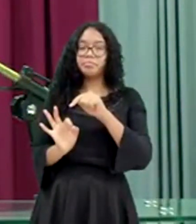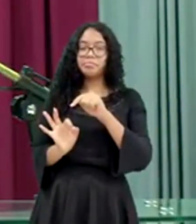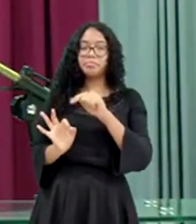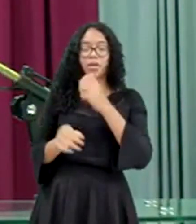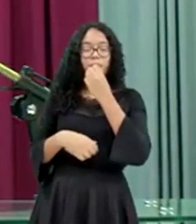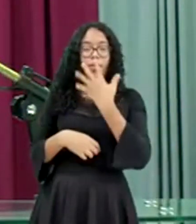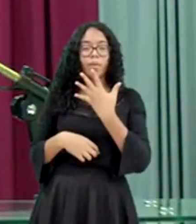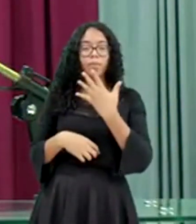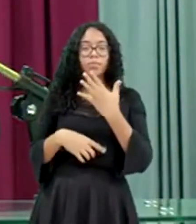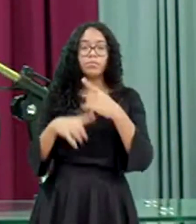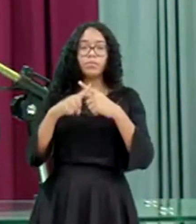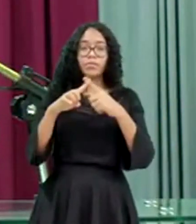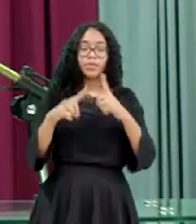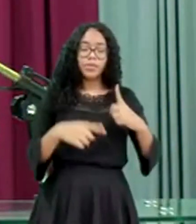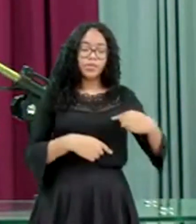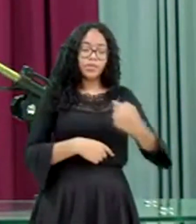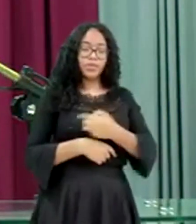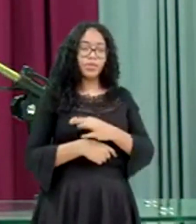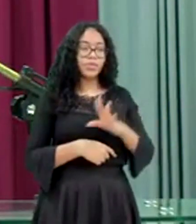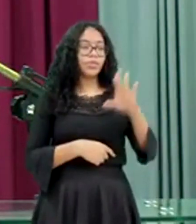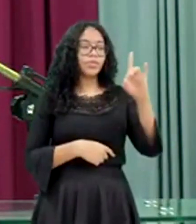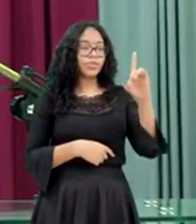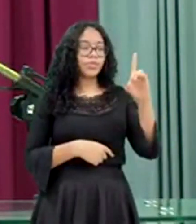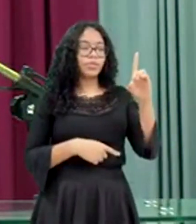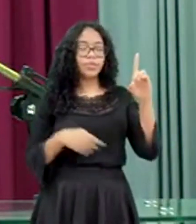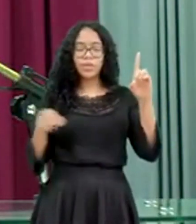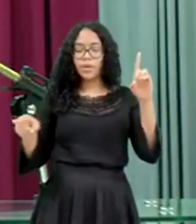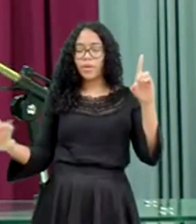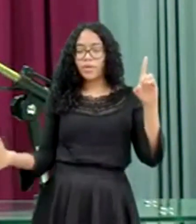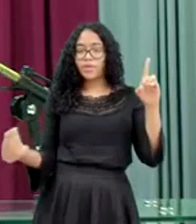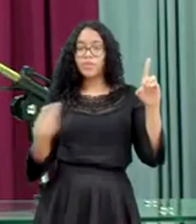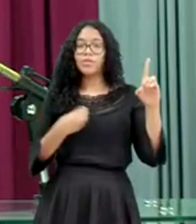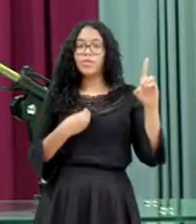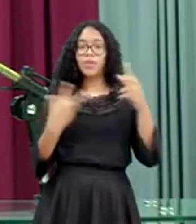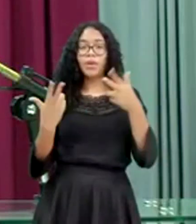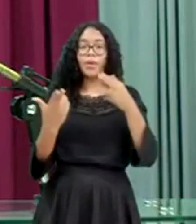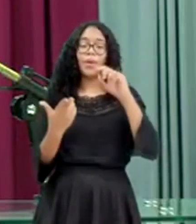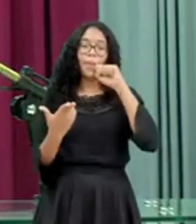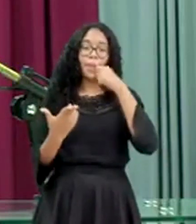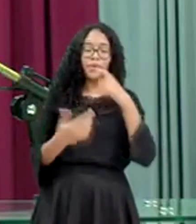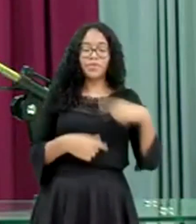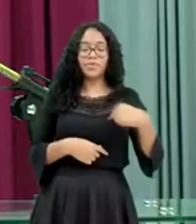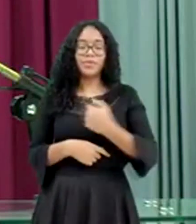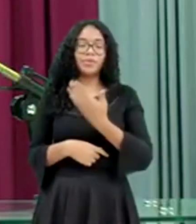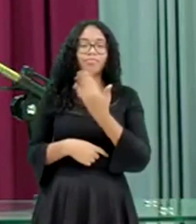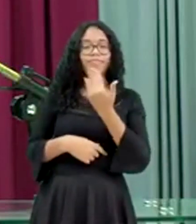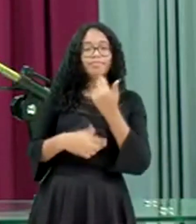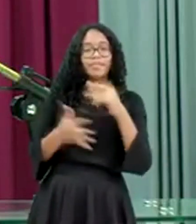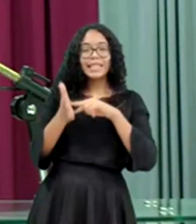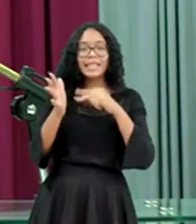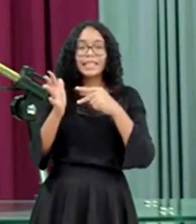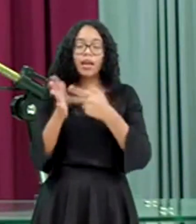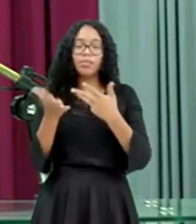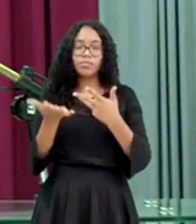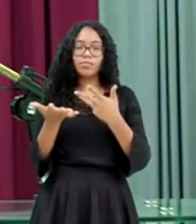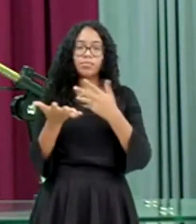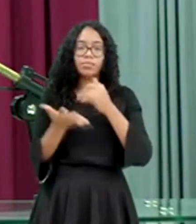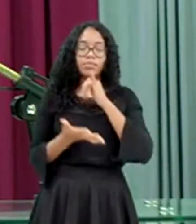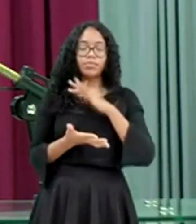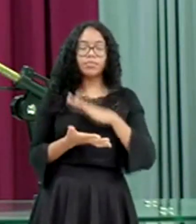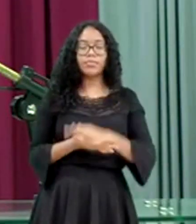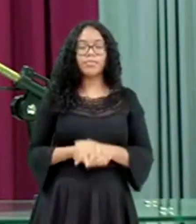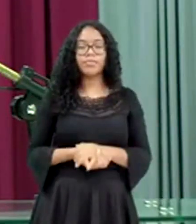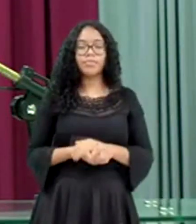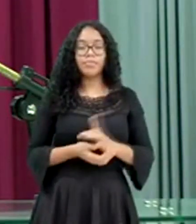Agora, o nosso Deus vai nos entregar esse exército em nossas mãos como pão, e nós vamos comer esse exército. Nós